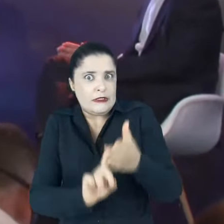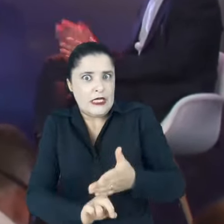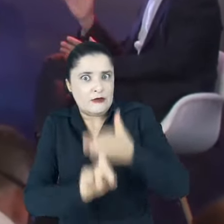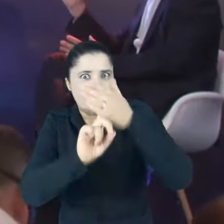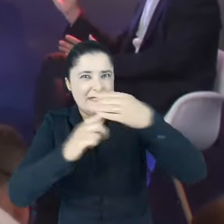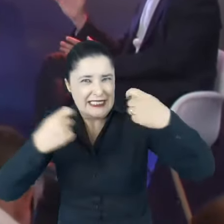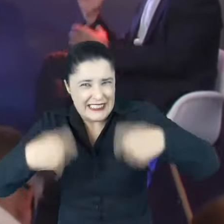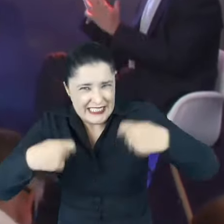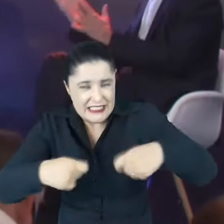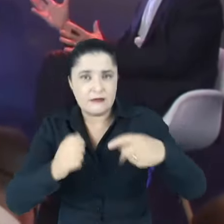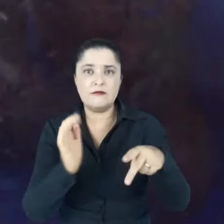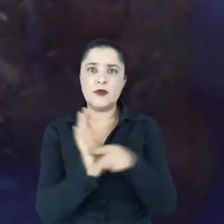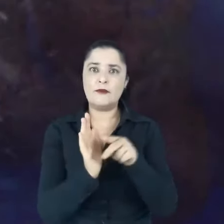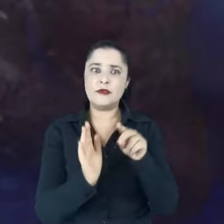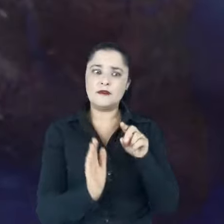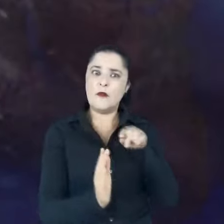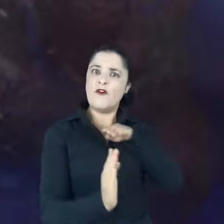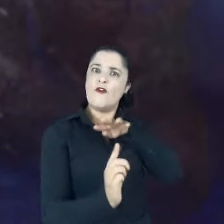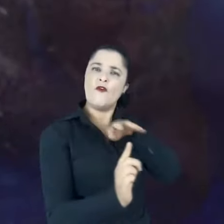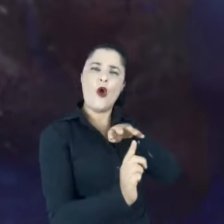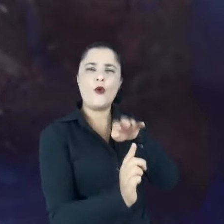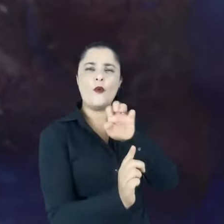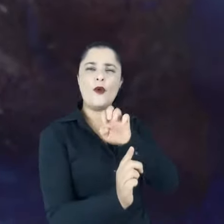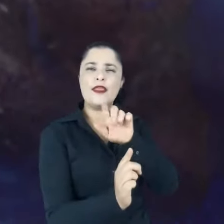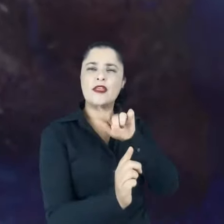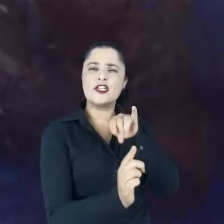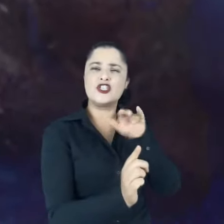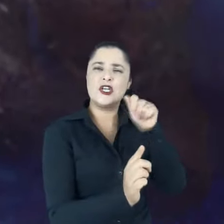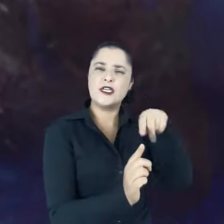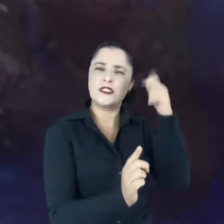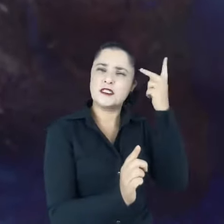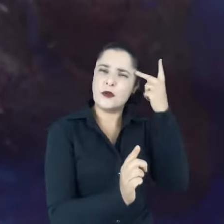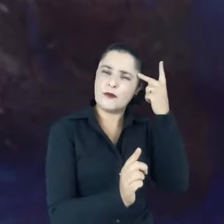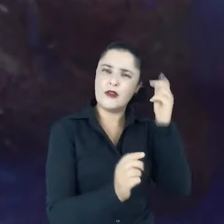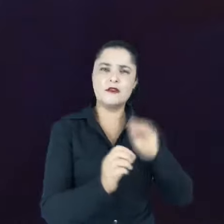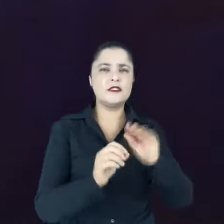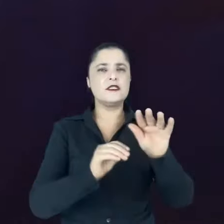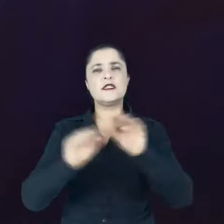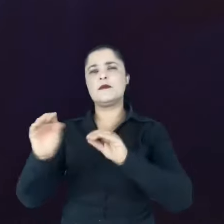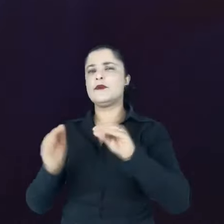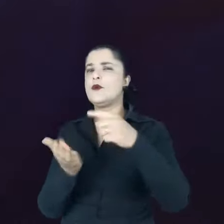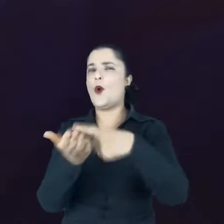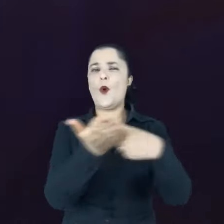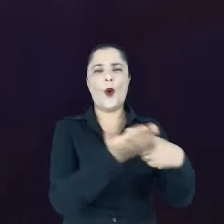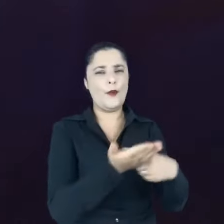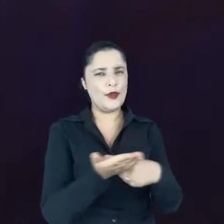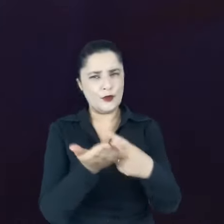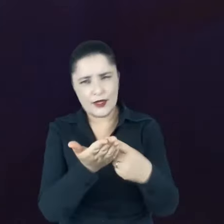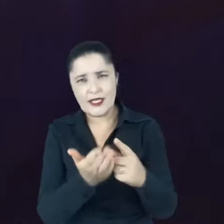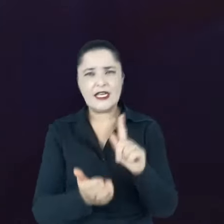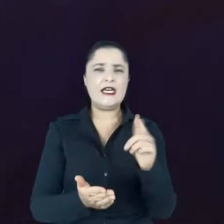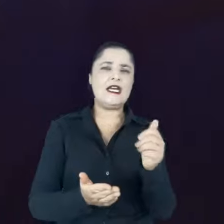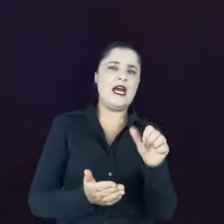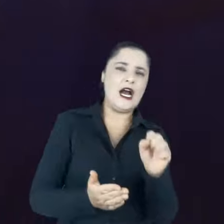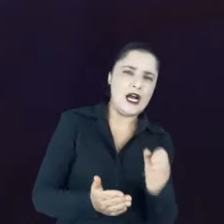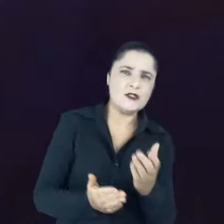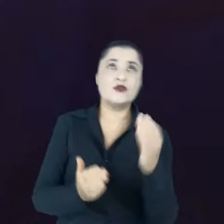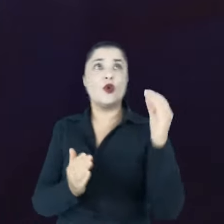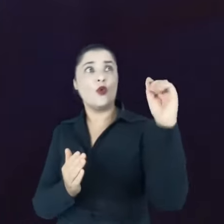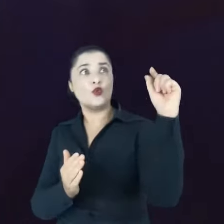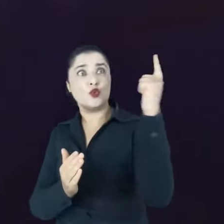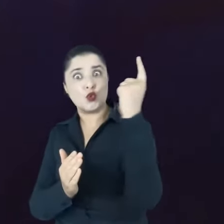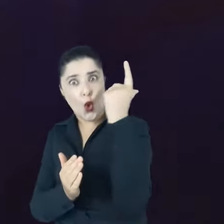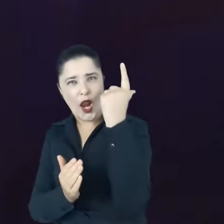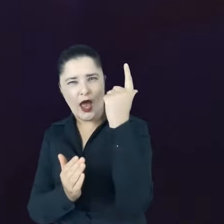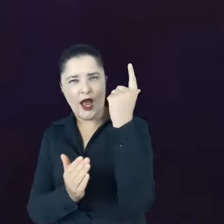Paulo também. Então, a cogeração, a geração distribuída, combinada, gás com solar, falava com o André um pouco antes aqui, a gente